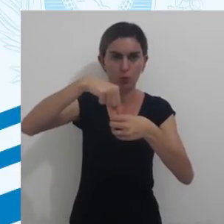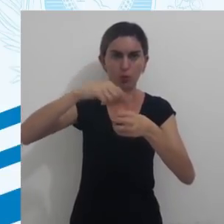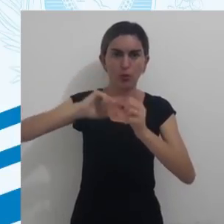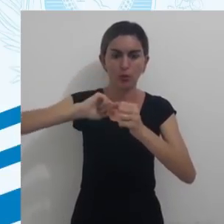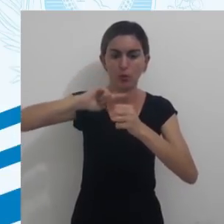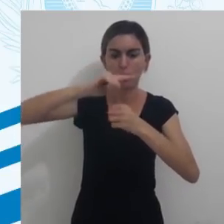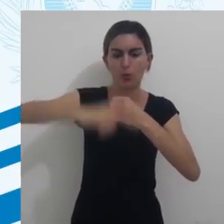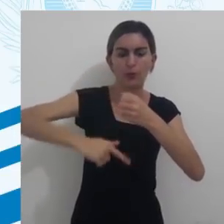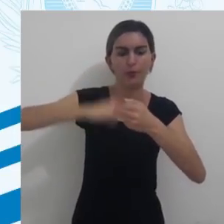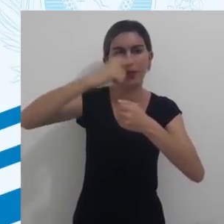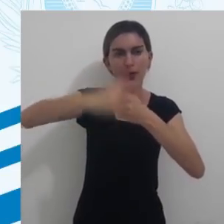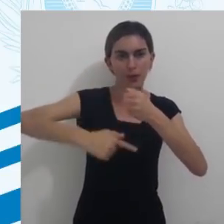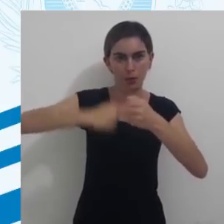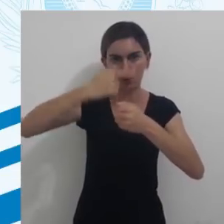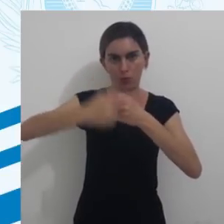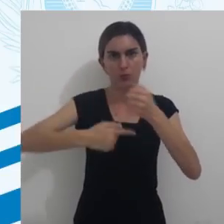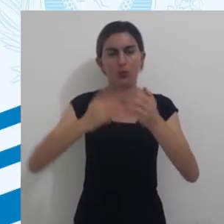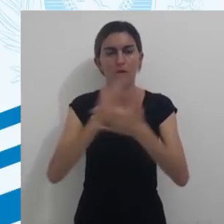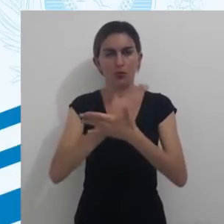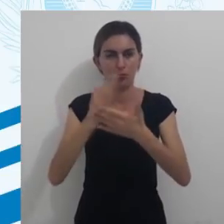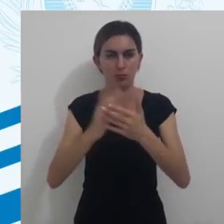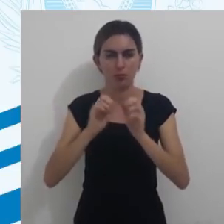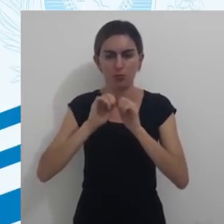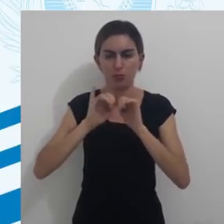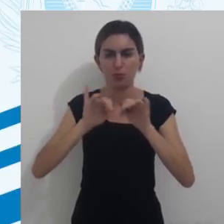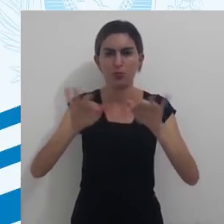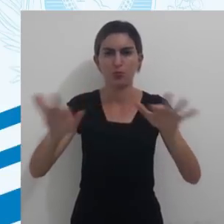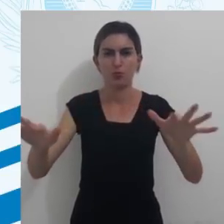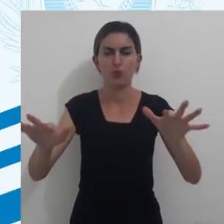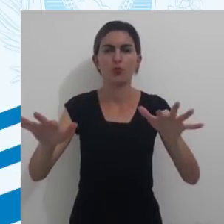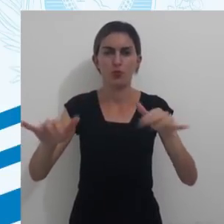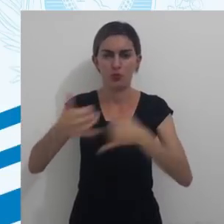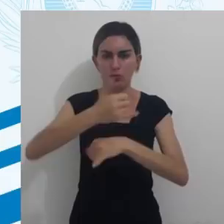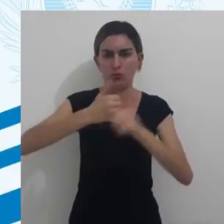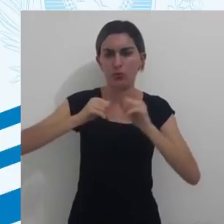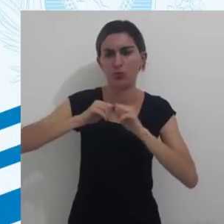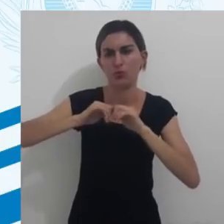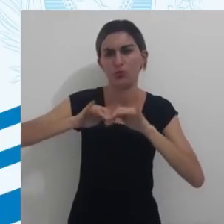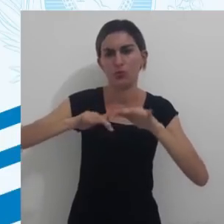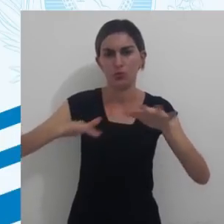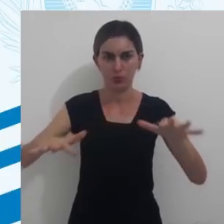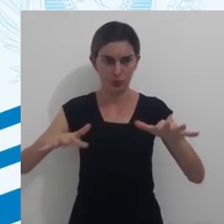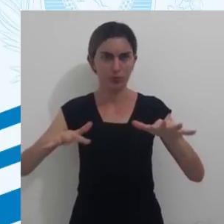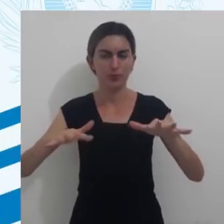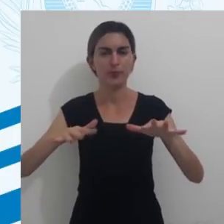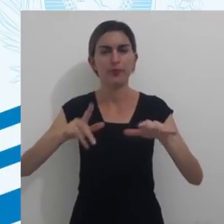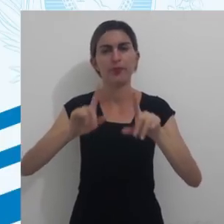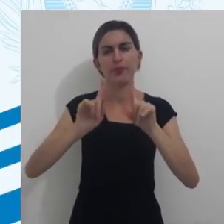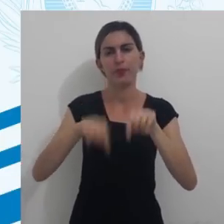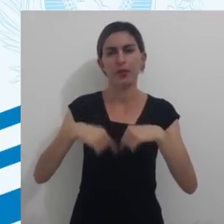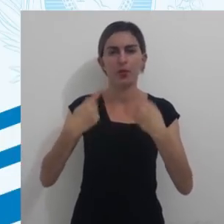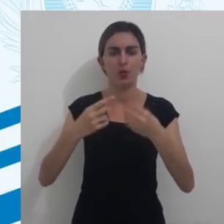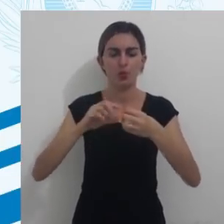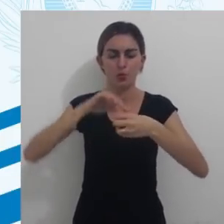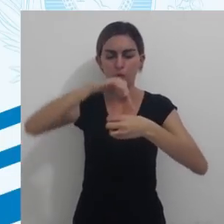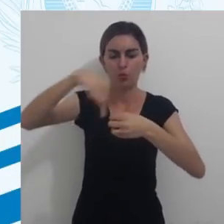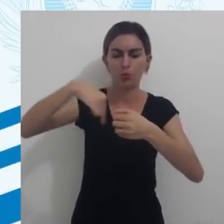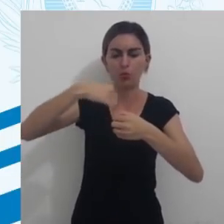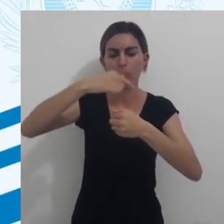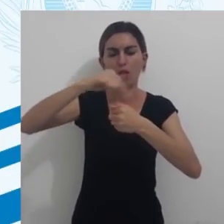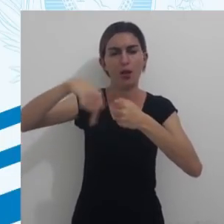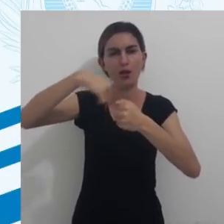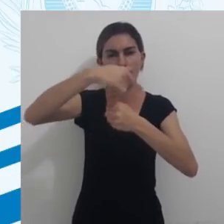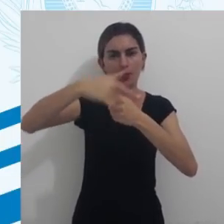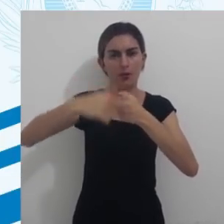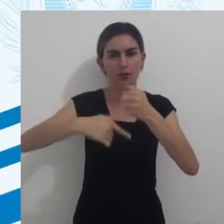alguns elementos, resultando em emissões de radiação. É um fenômeno decorrente do núcleo atômico, o